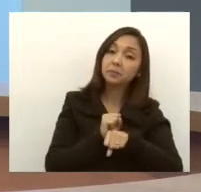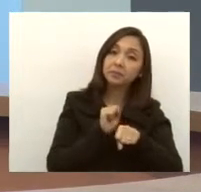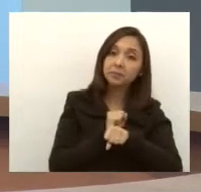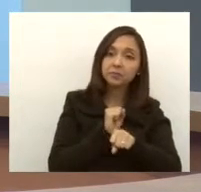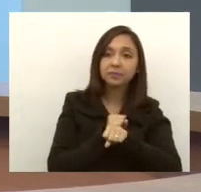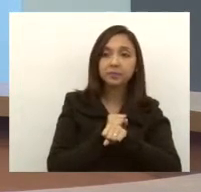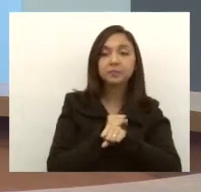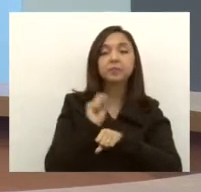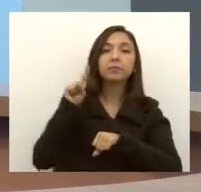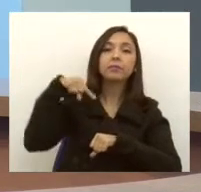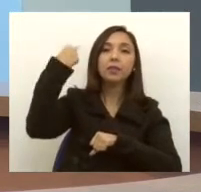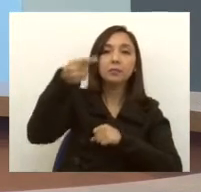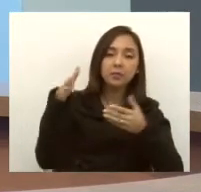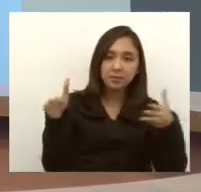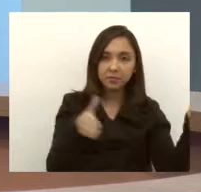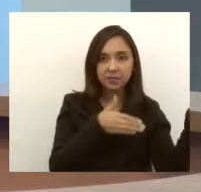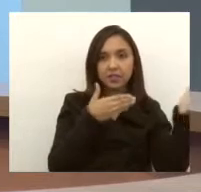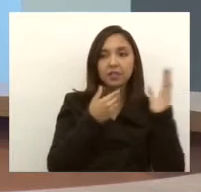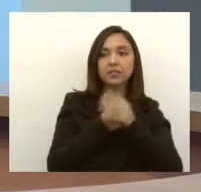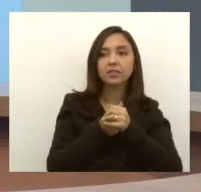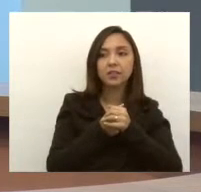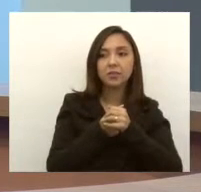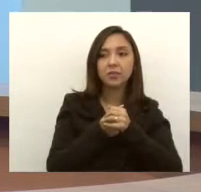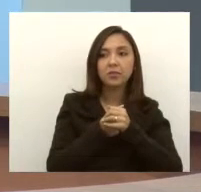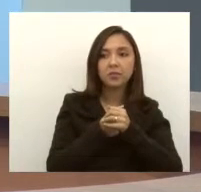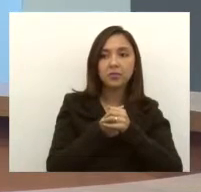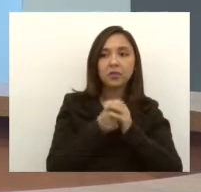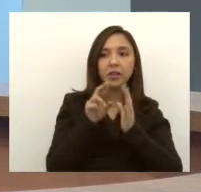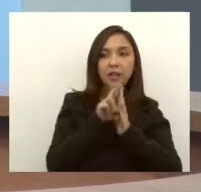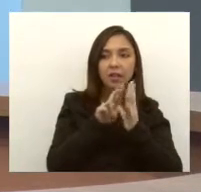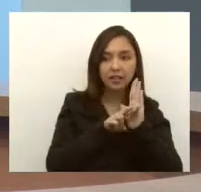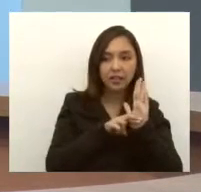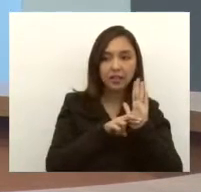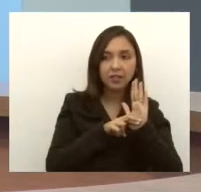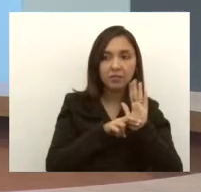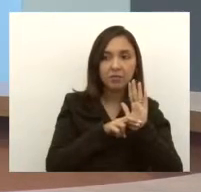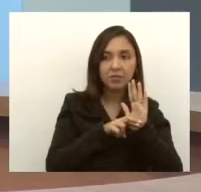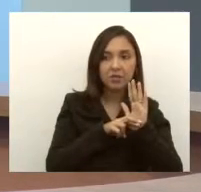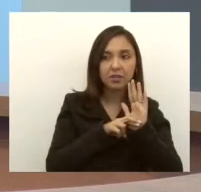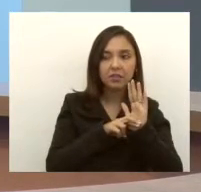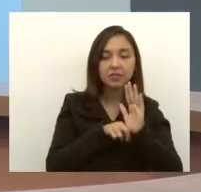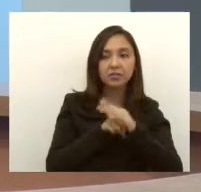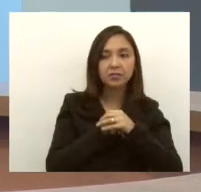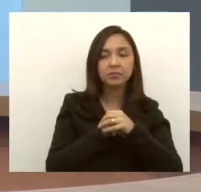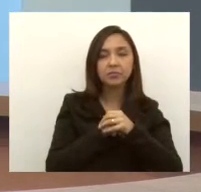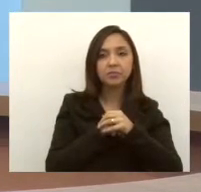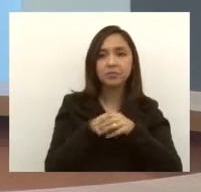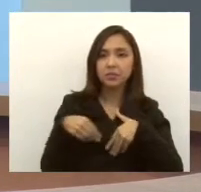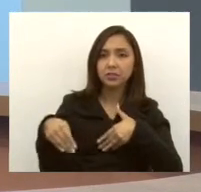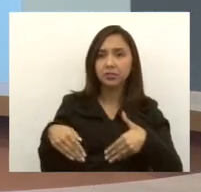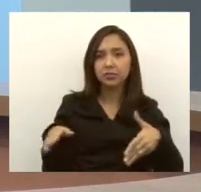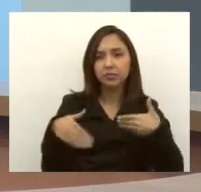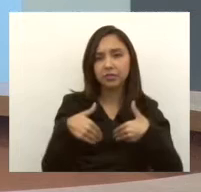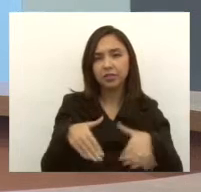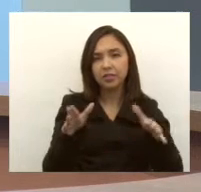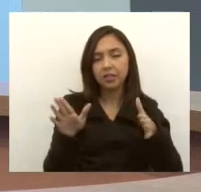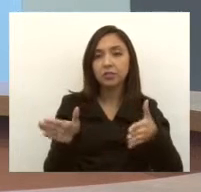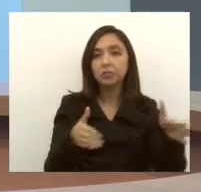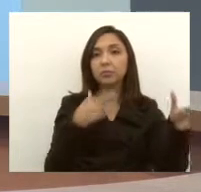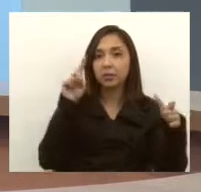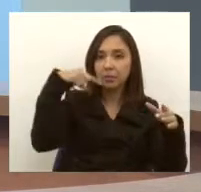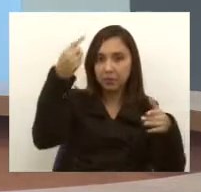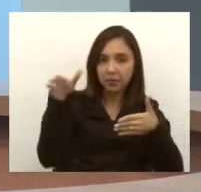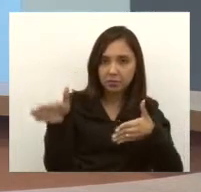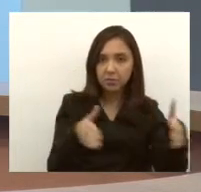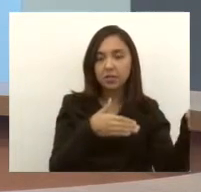que... Na próxima sessão, presidente, a gente possa fazer com que o requerimento... Vossa Excelência, eu sei que deixou hoje a coisa correr, mas na próxima sessão